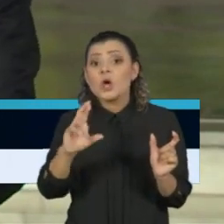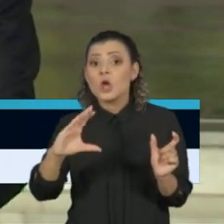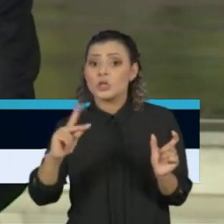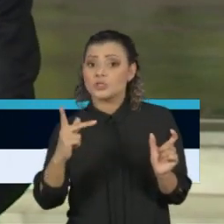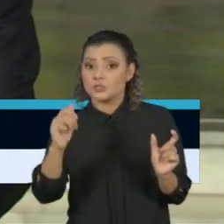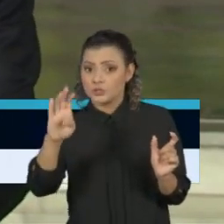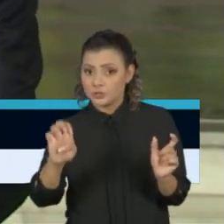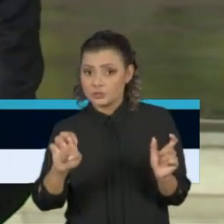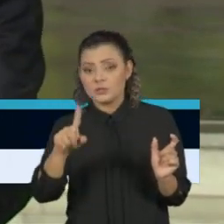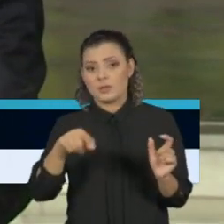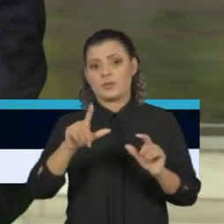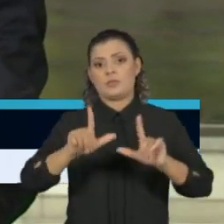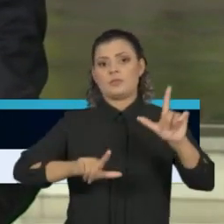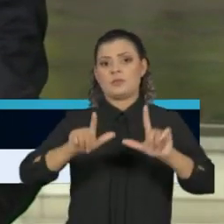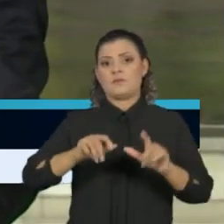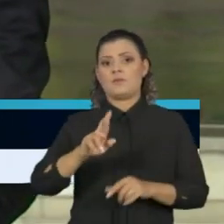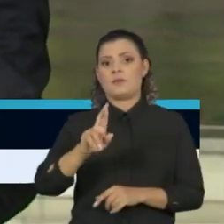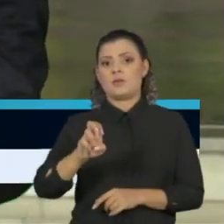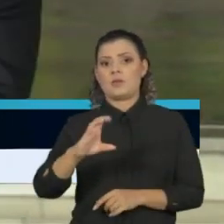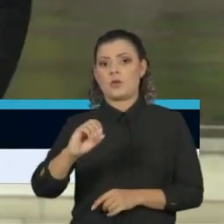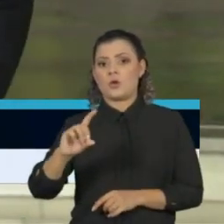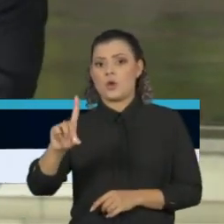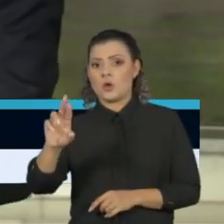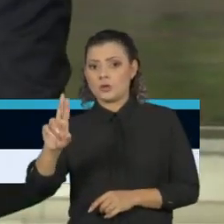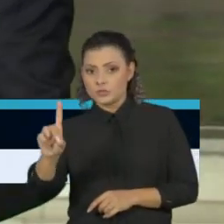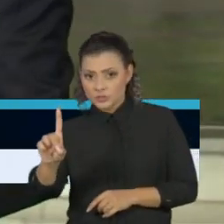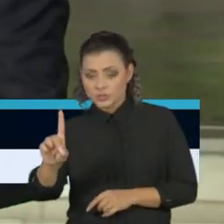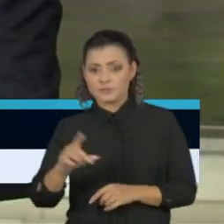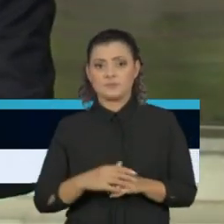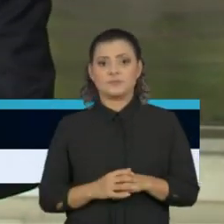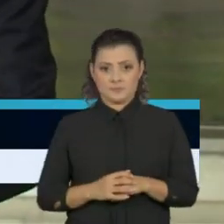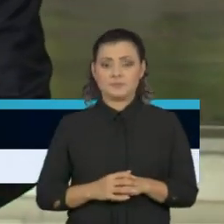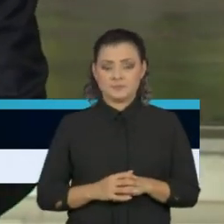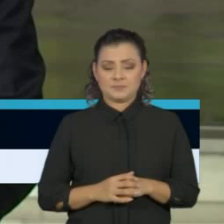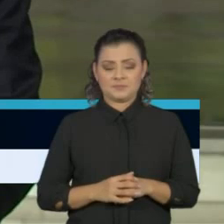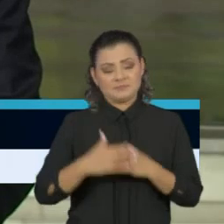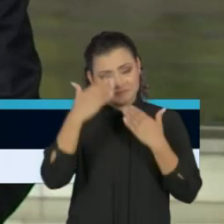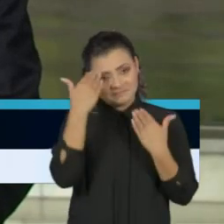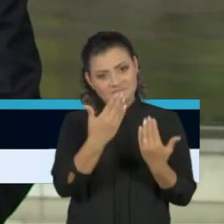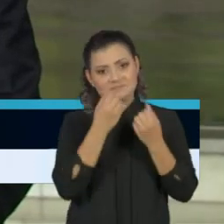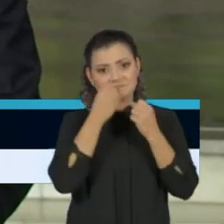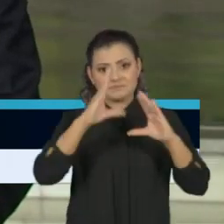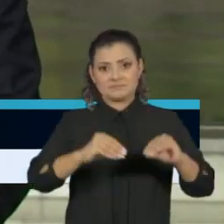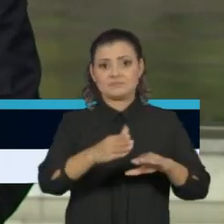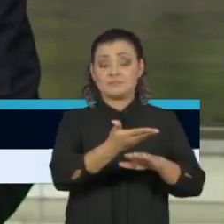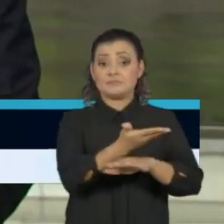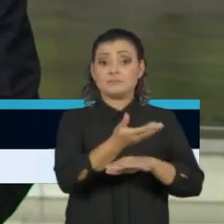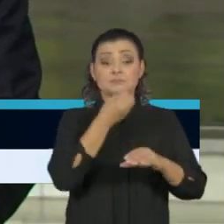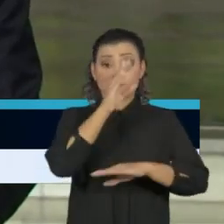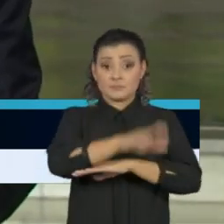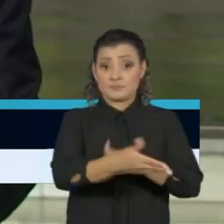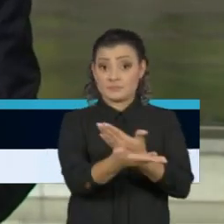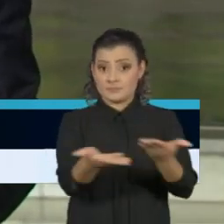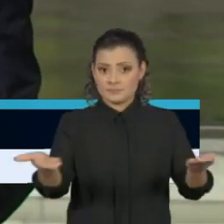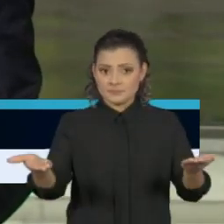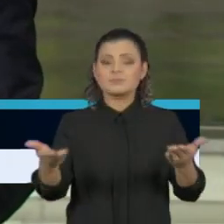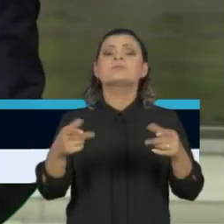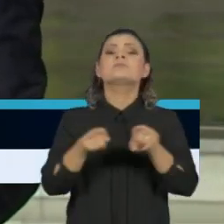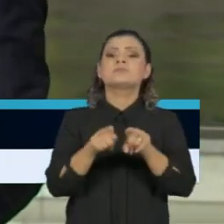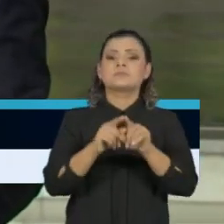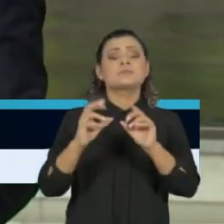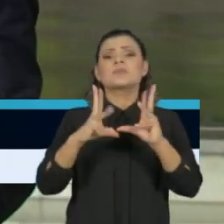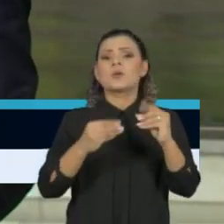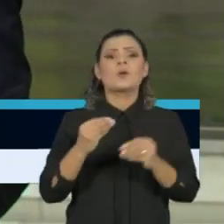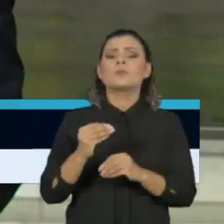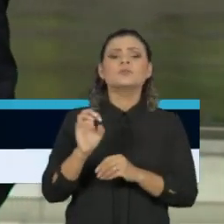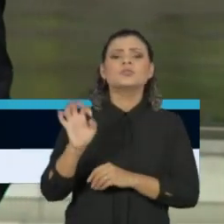Doroski, da TV Record. Priscila, boa tarde. Boa tarde, governador. Boa tarde a todos. Qual é a real situação dos hospitais